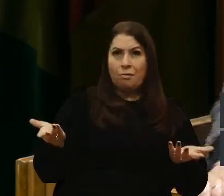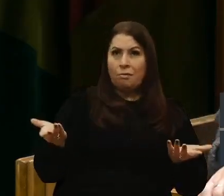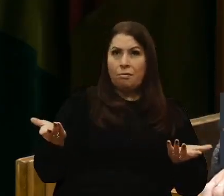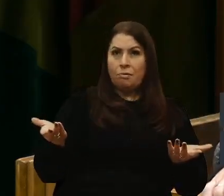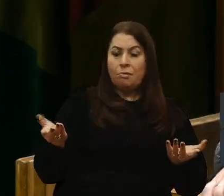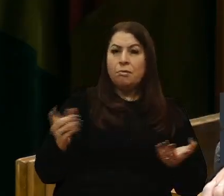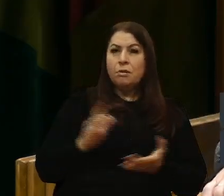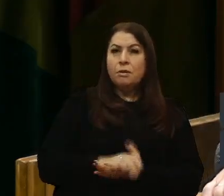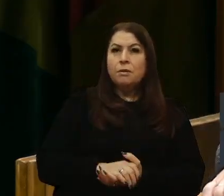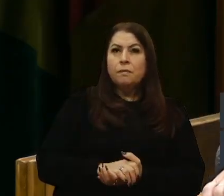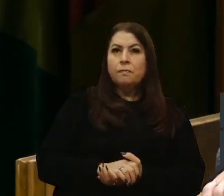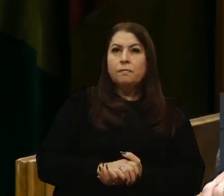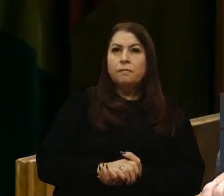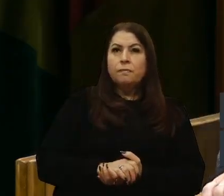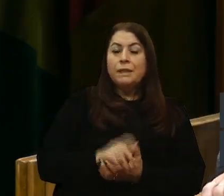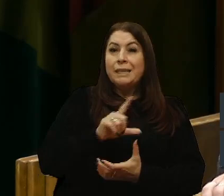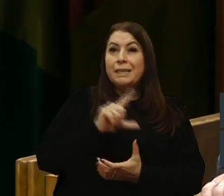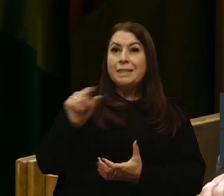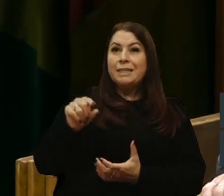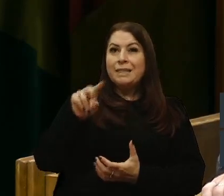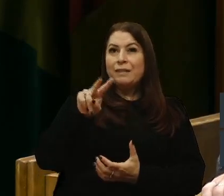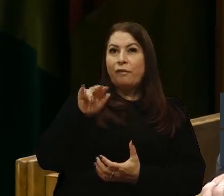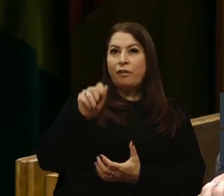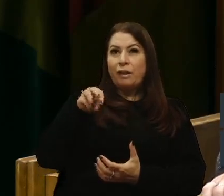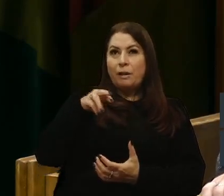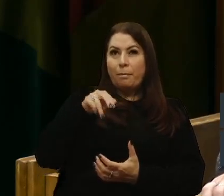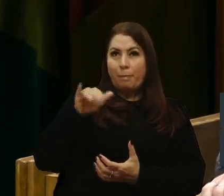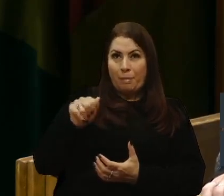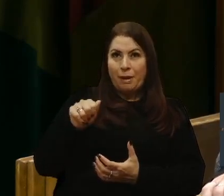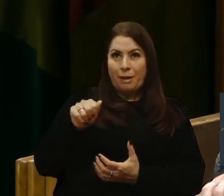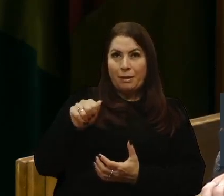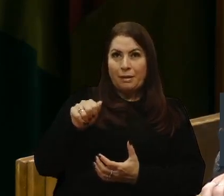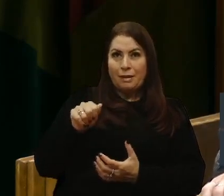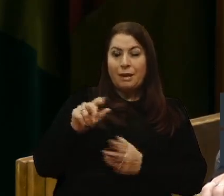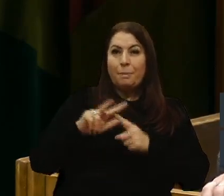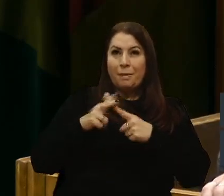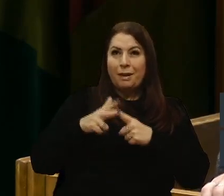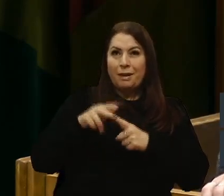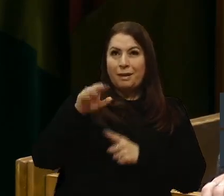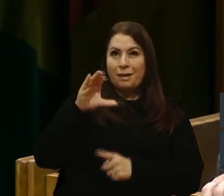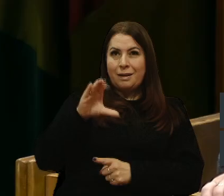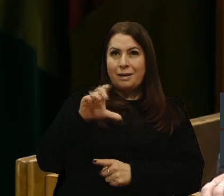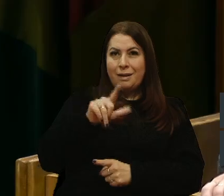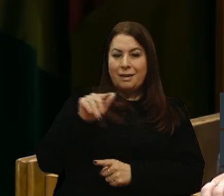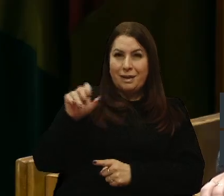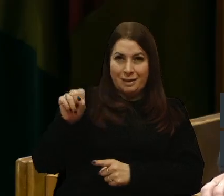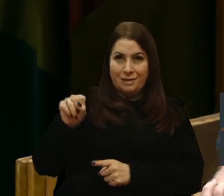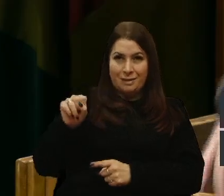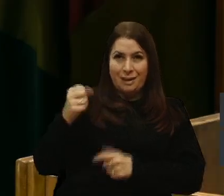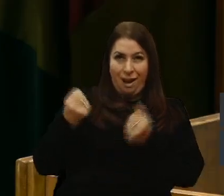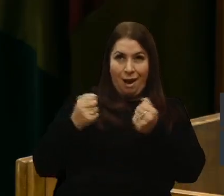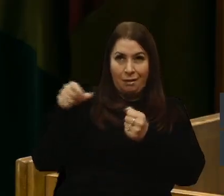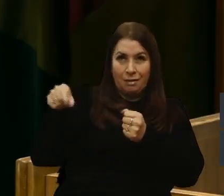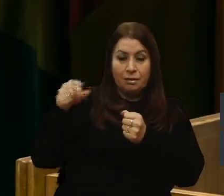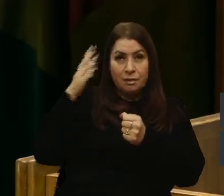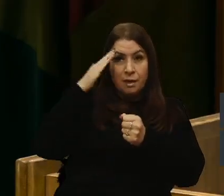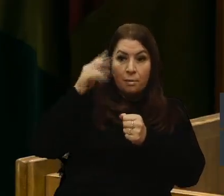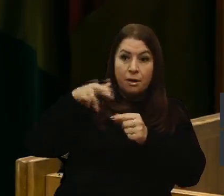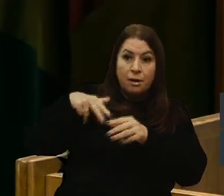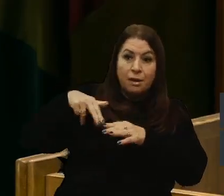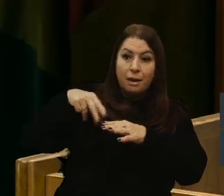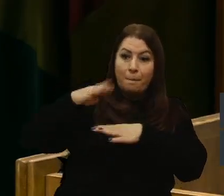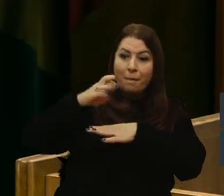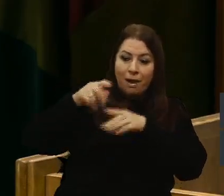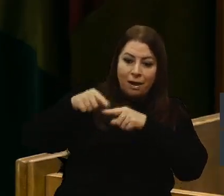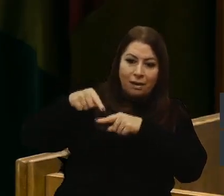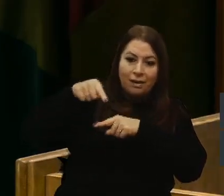sai da Vila Mari, ali na Mecânica Classic Car, ali, quem conhece, sabe. As pessoas vão atravessar a